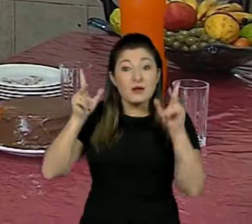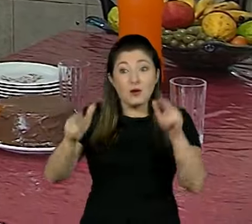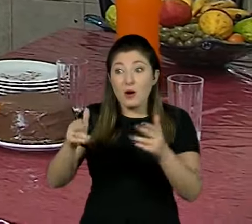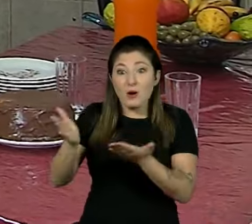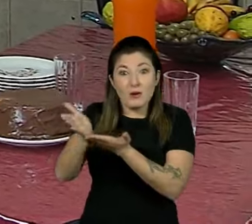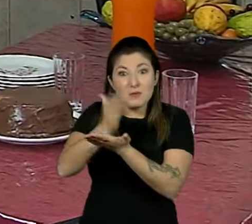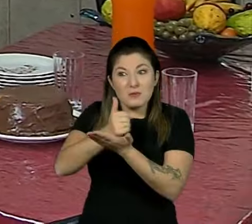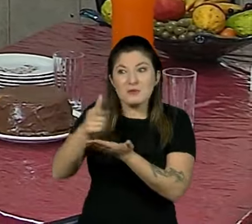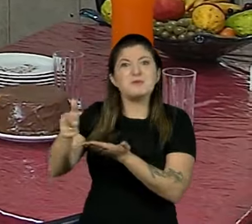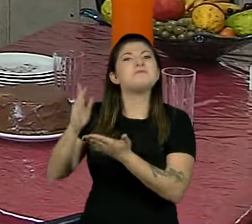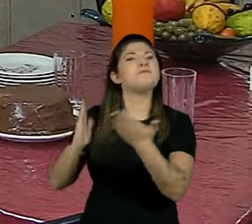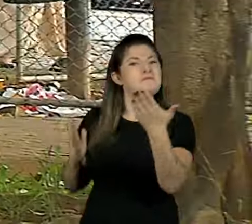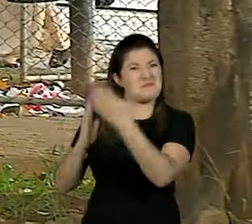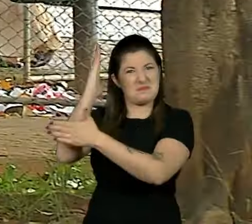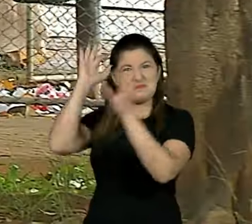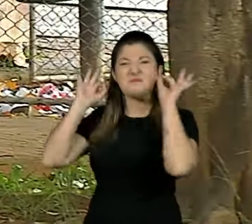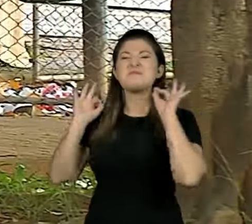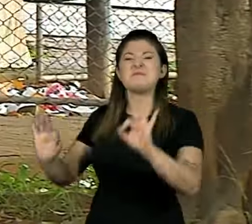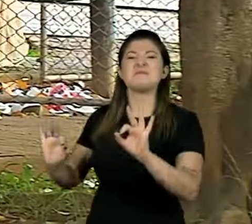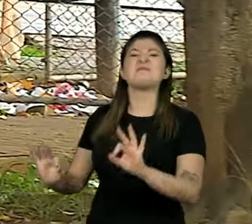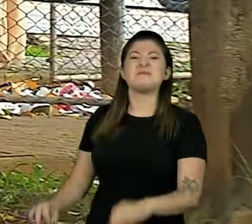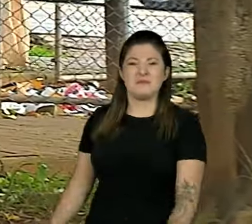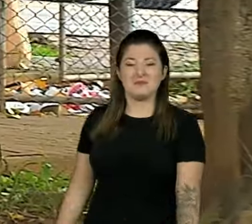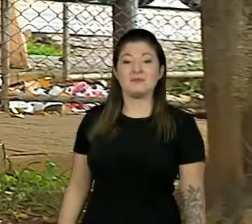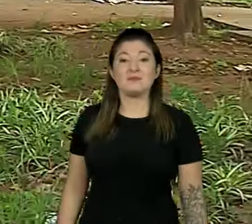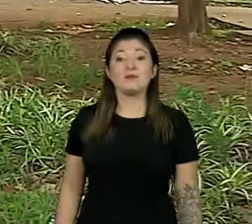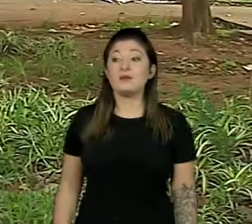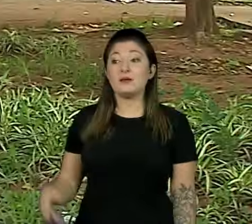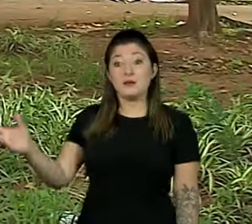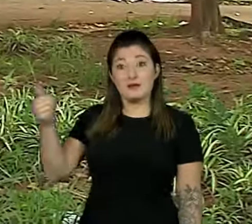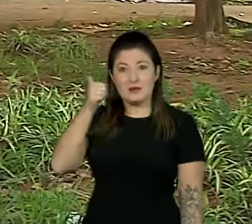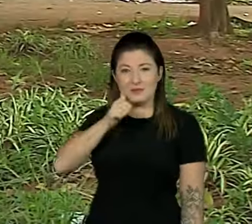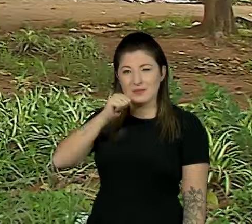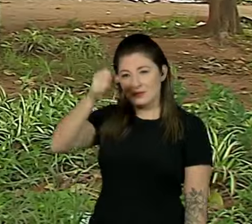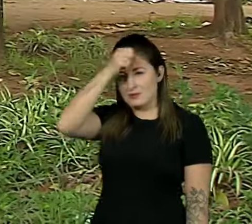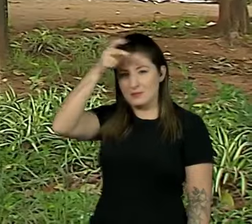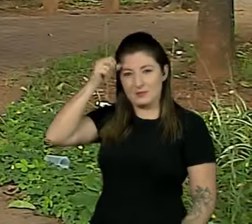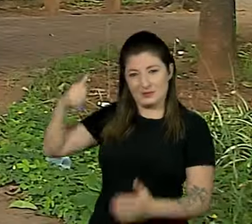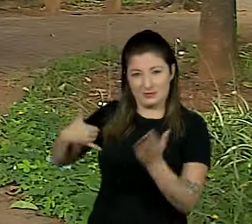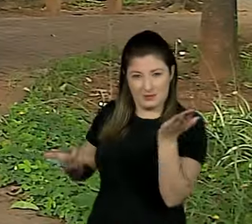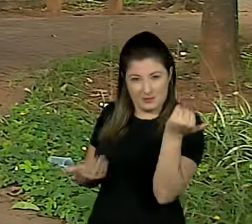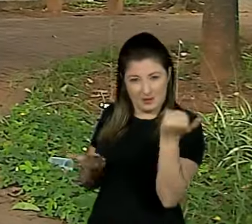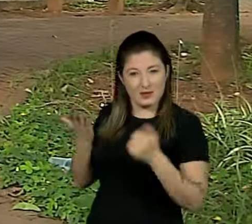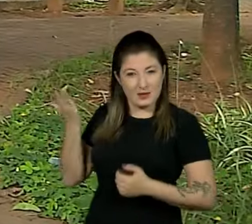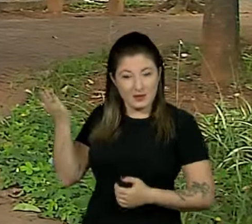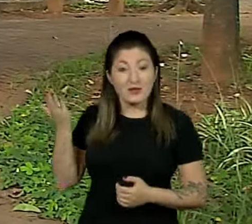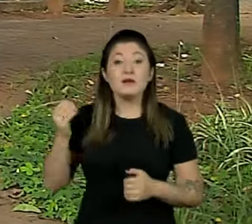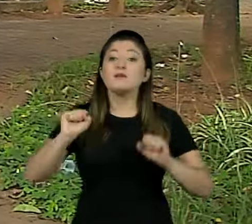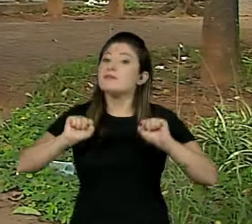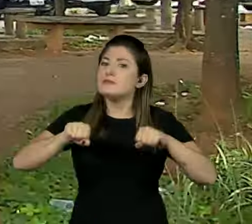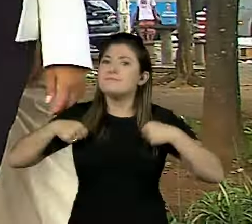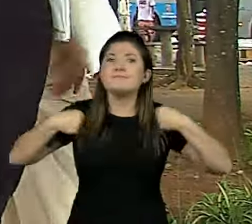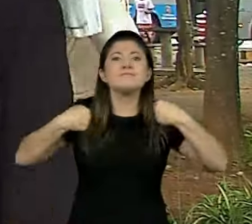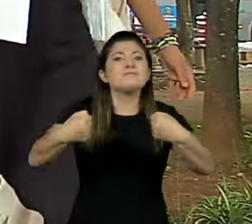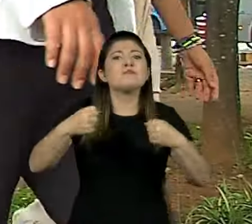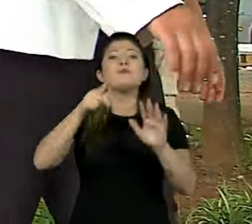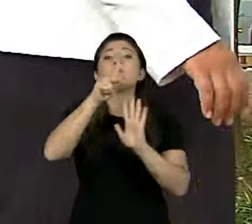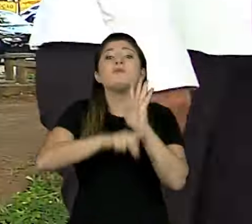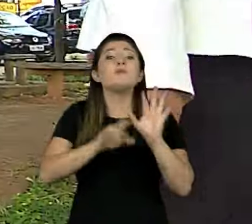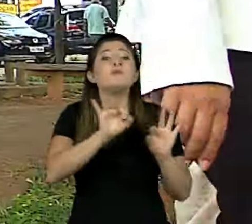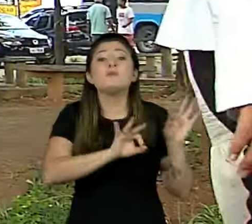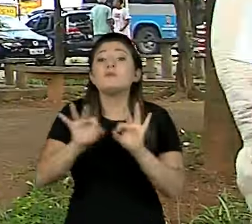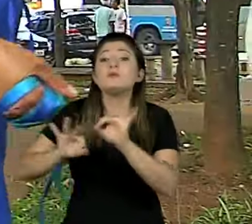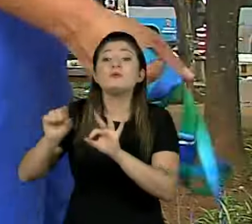Ela tá maravilhosa. Como prefeita, a Isabela ganhou ainda mais fôlego para ampliar projetos, até mesmo fora